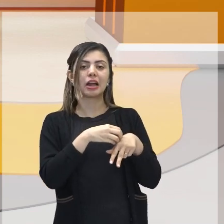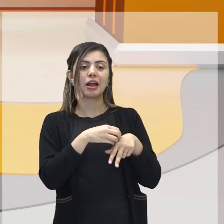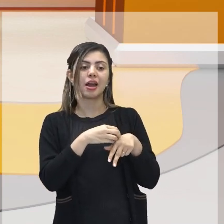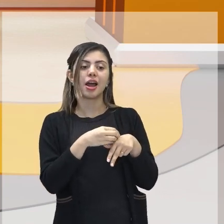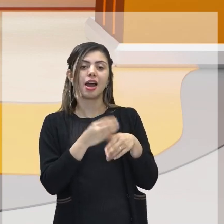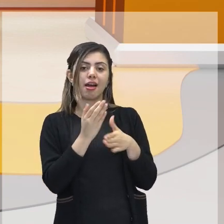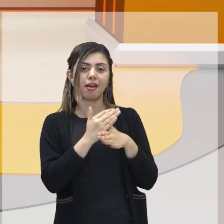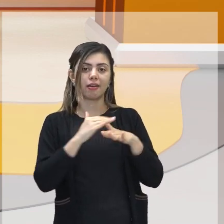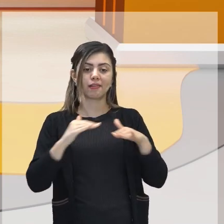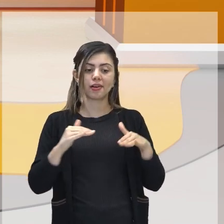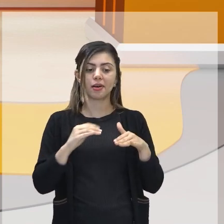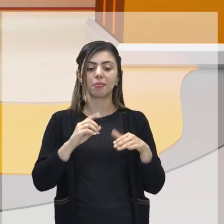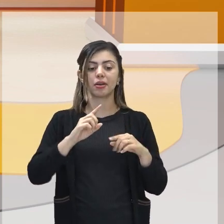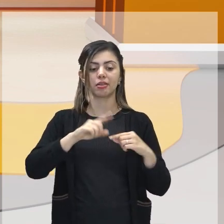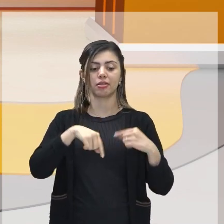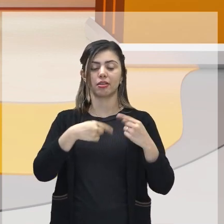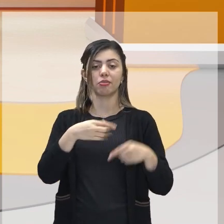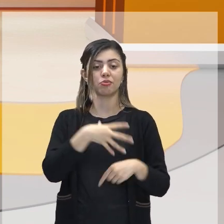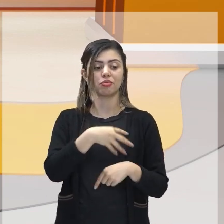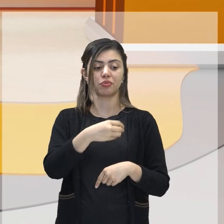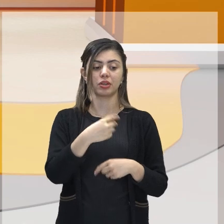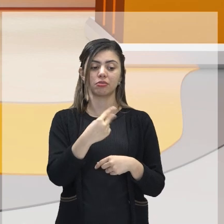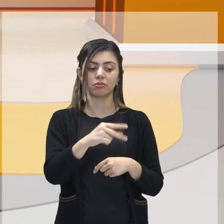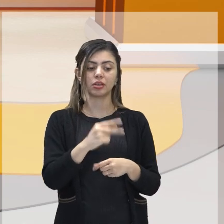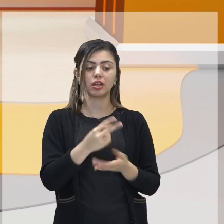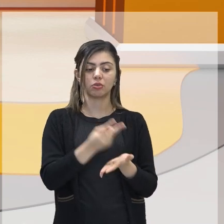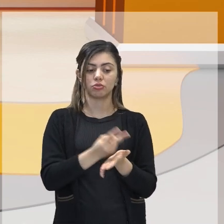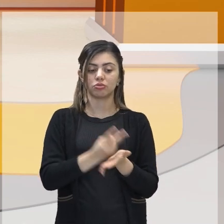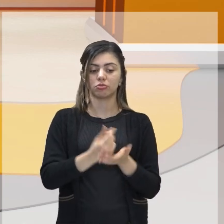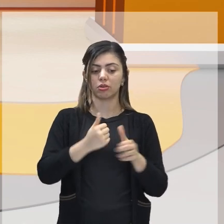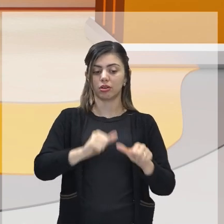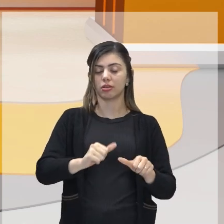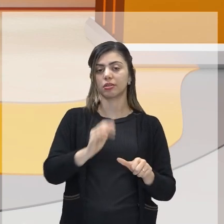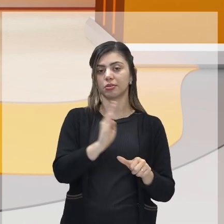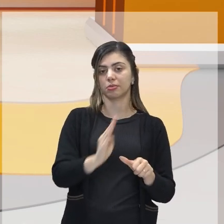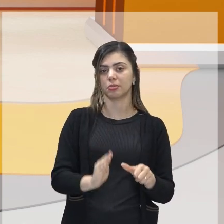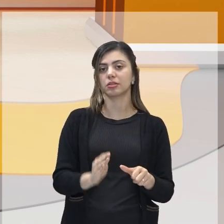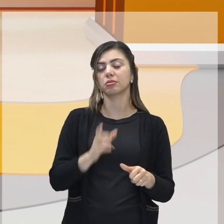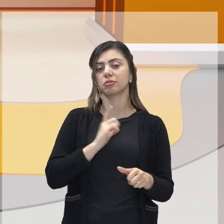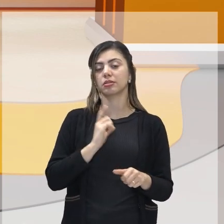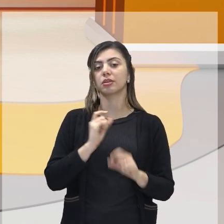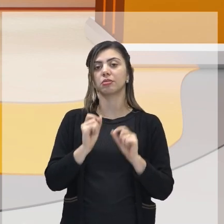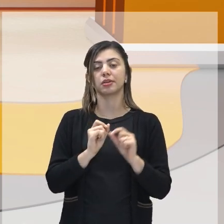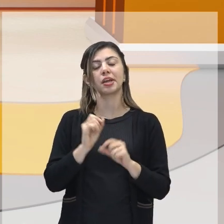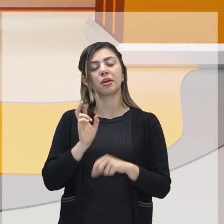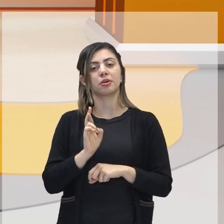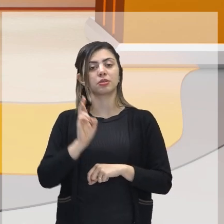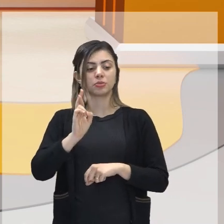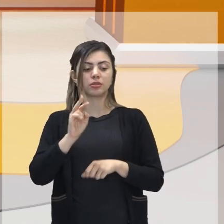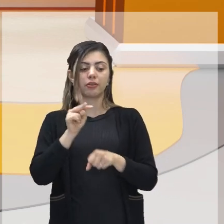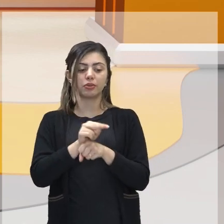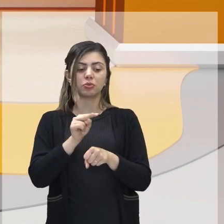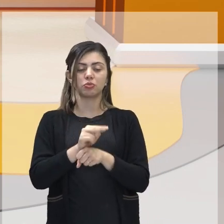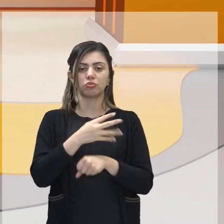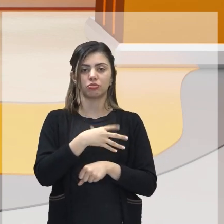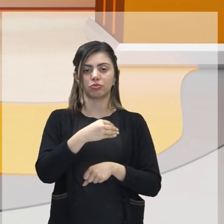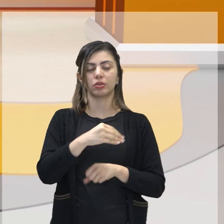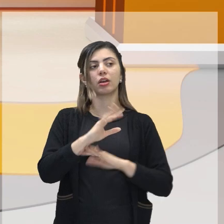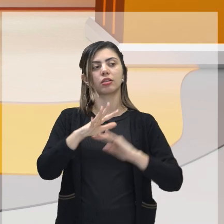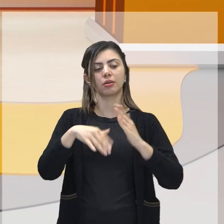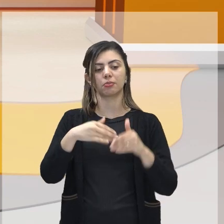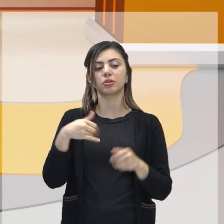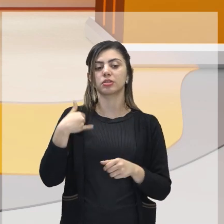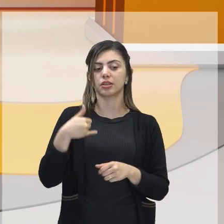II, que fica no Brasil ainda como criança e que vai ser tutelado por uma outra pessoa até que ele tenha idade para assumir o trono